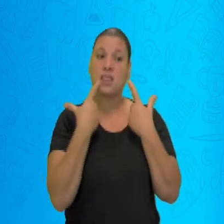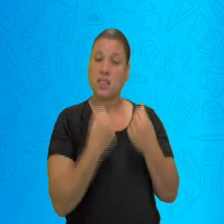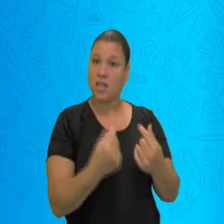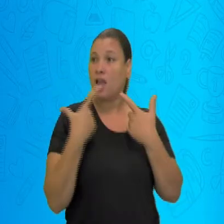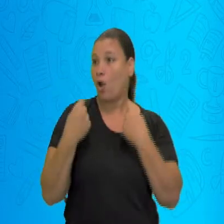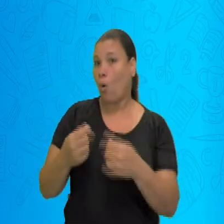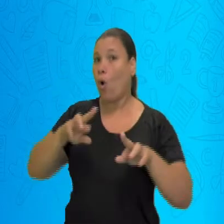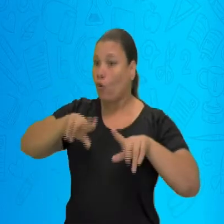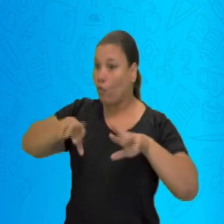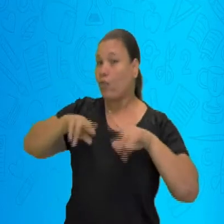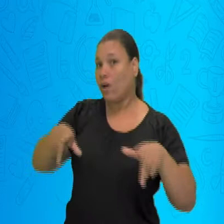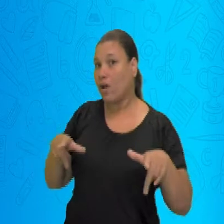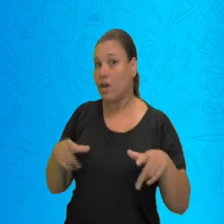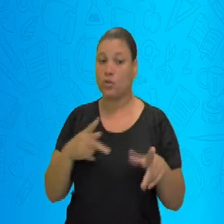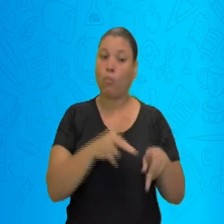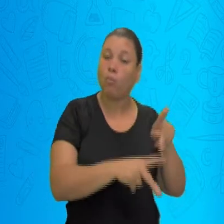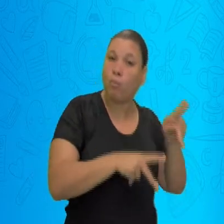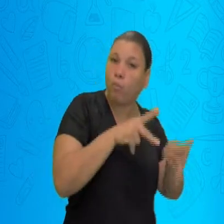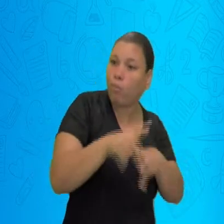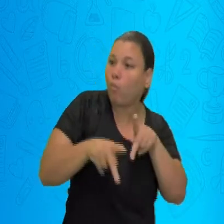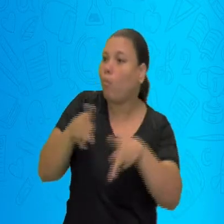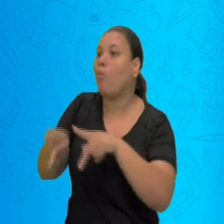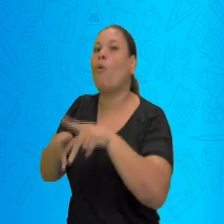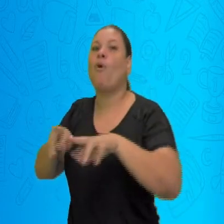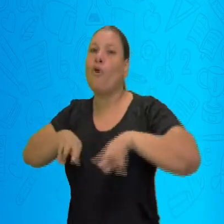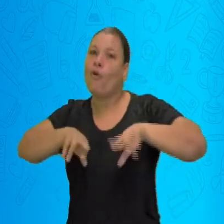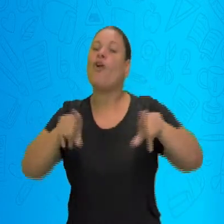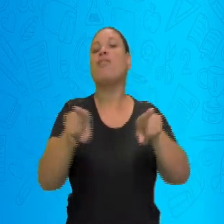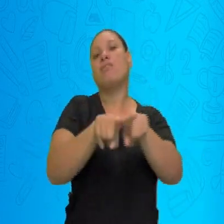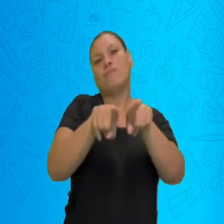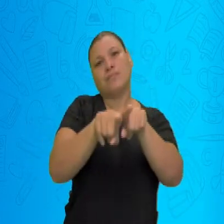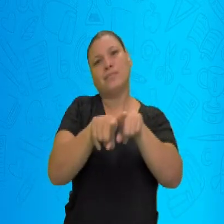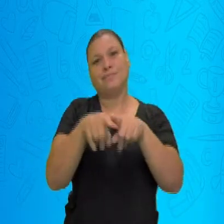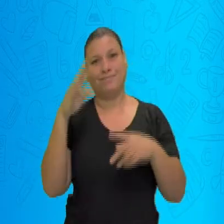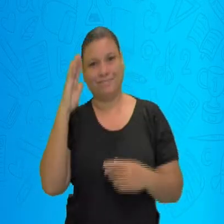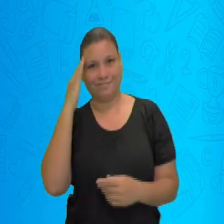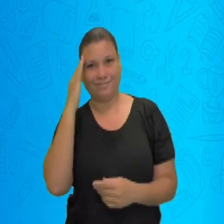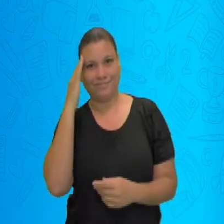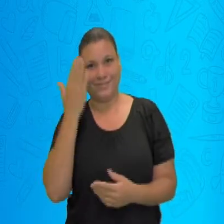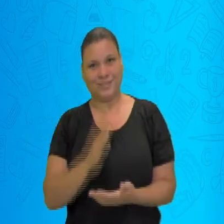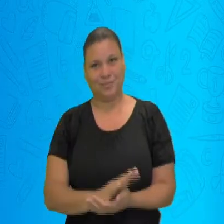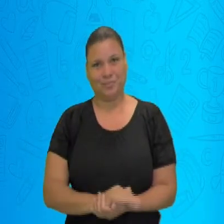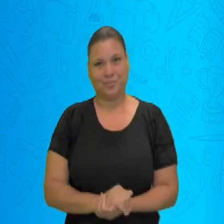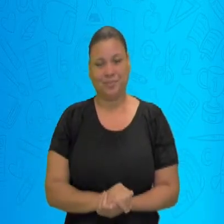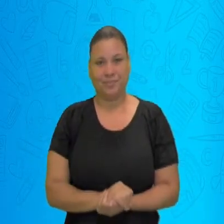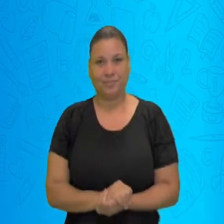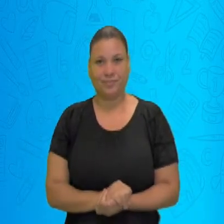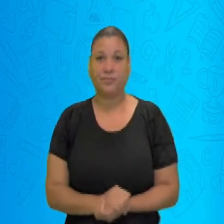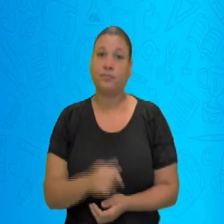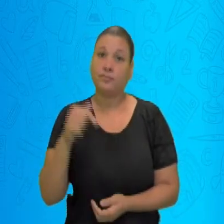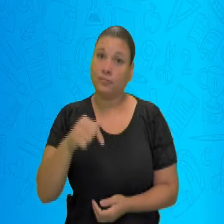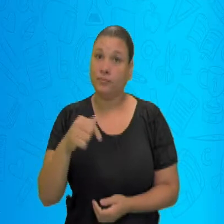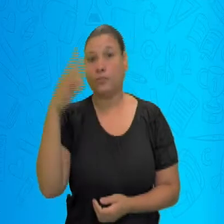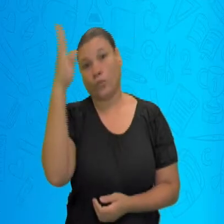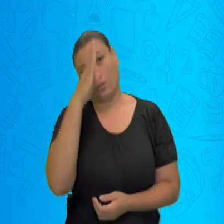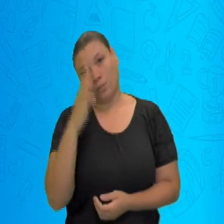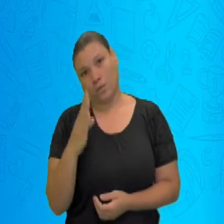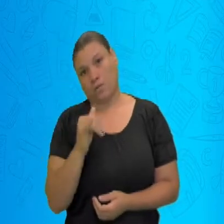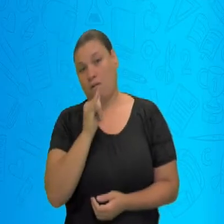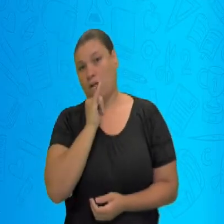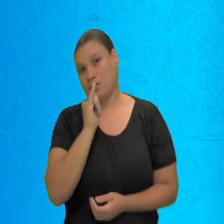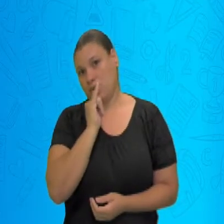tem o inglês e tem o francês como língua oficial. No caso do Brasil, é só